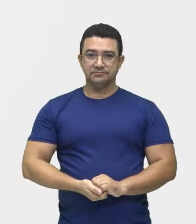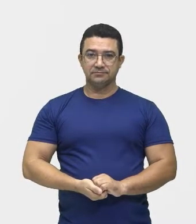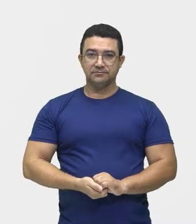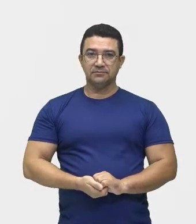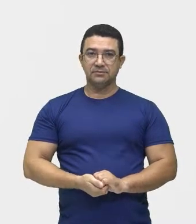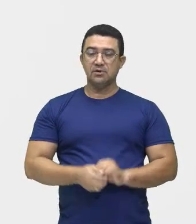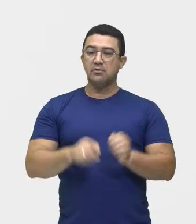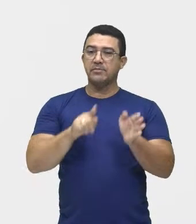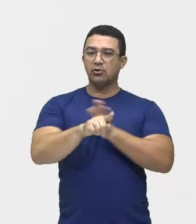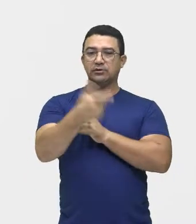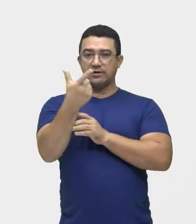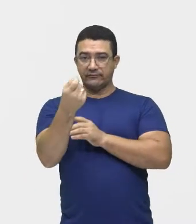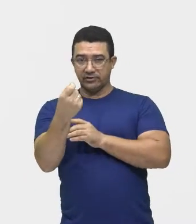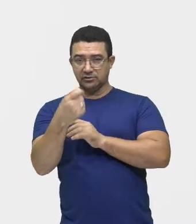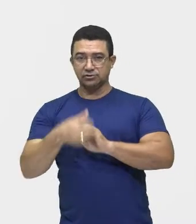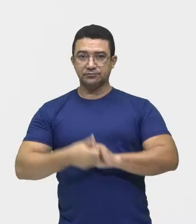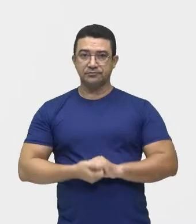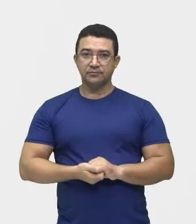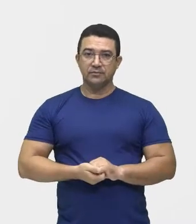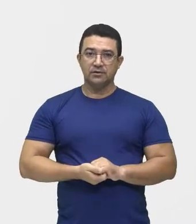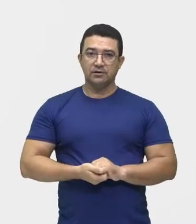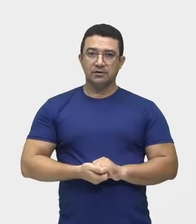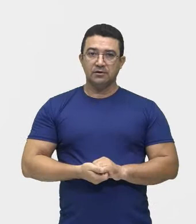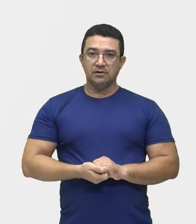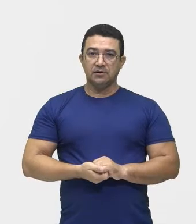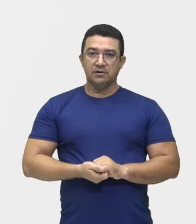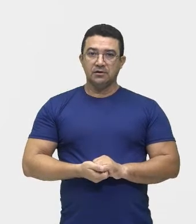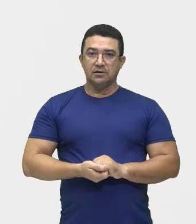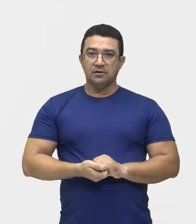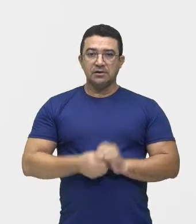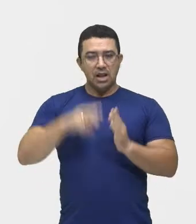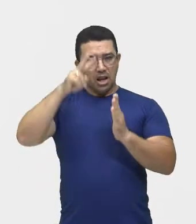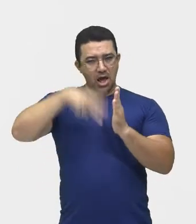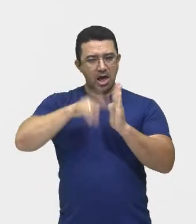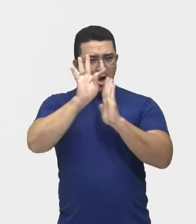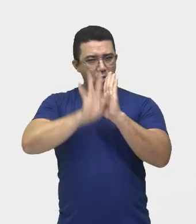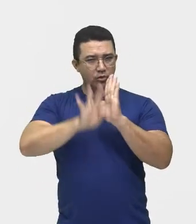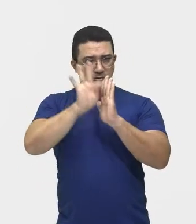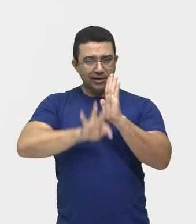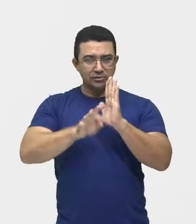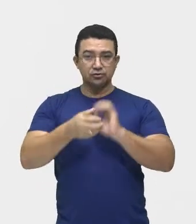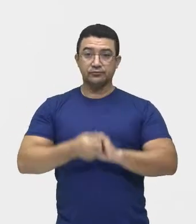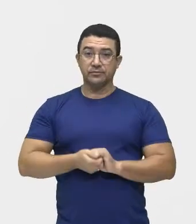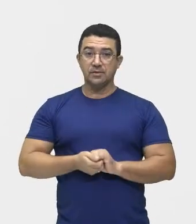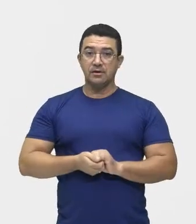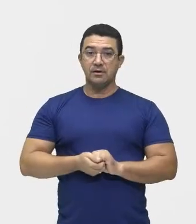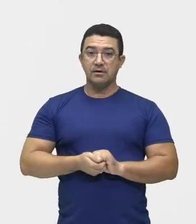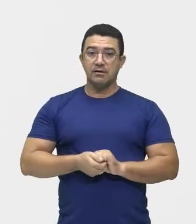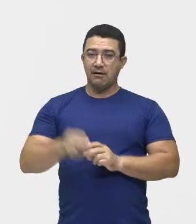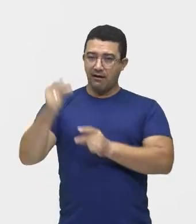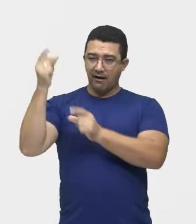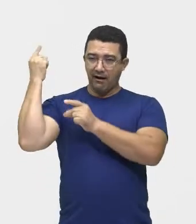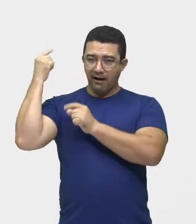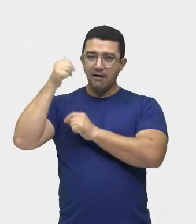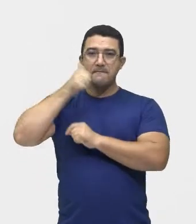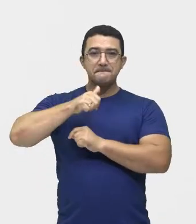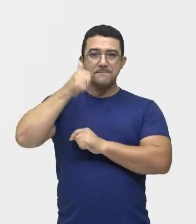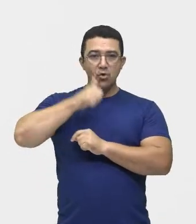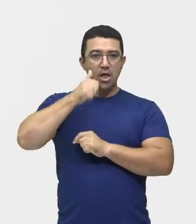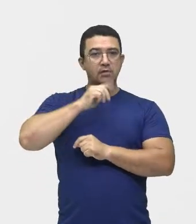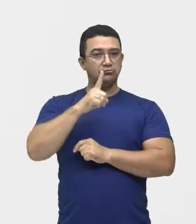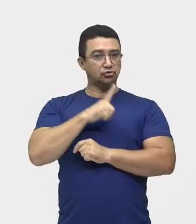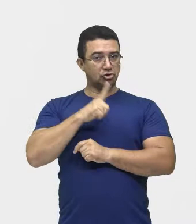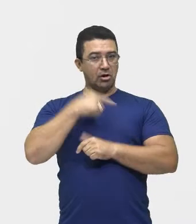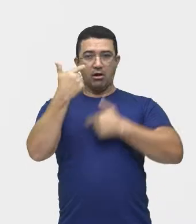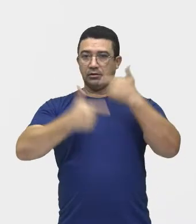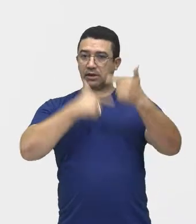Questão 20, uma questão do Brasil Escola, diz o seguinte: leia o texto a seguir. As mulheres tinham